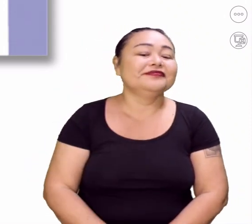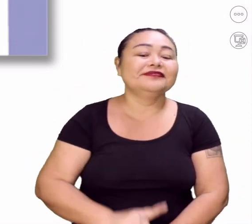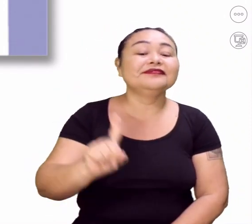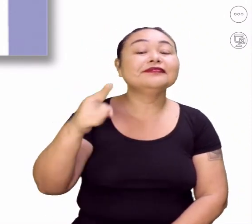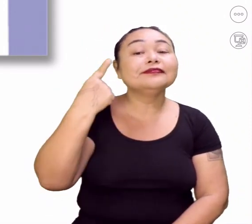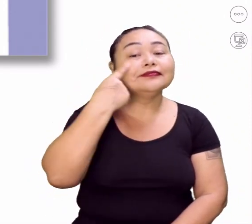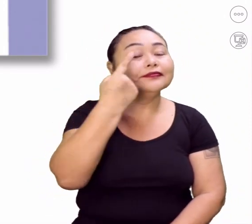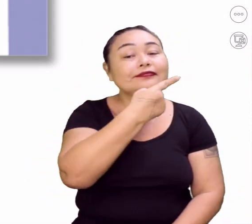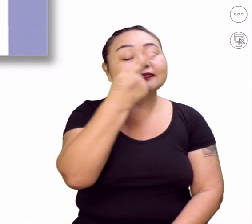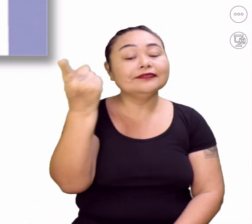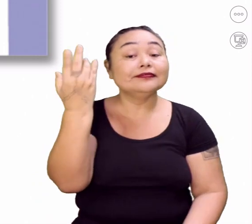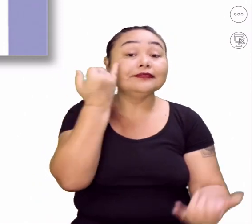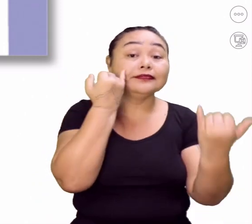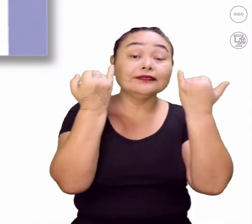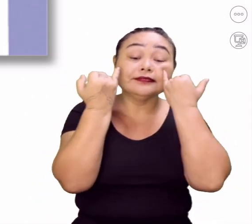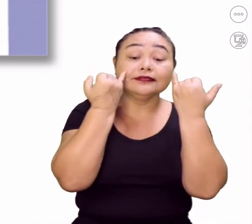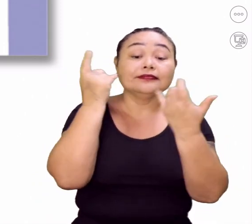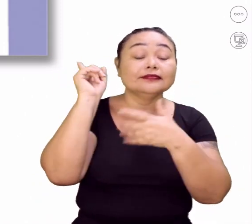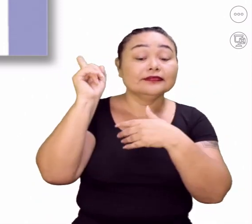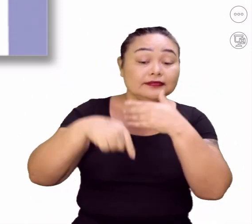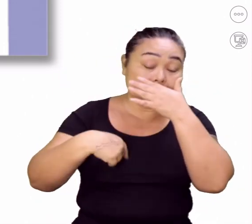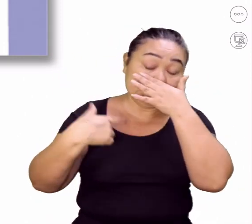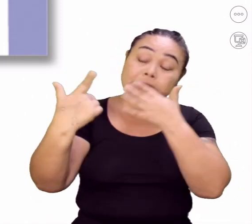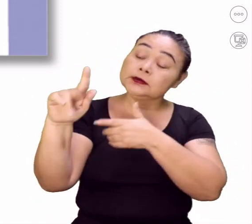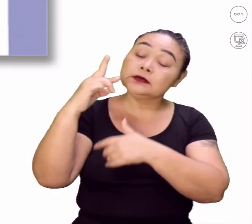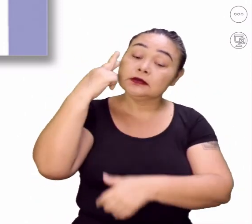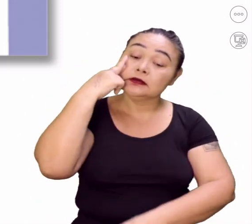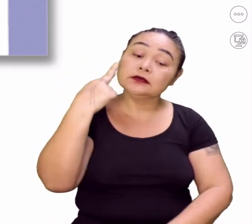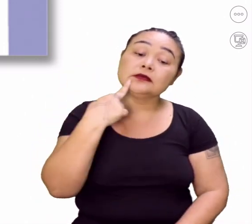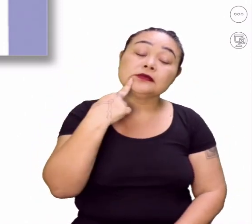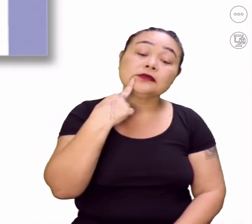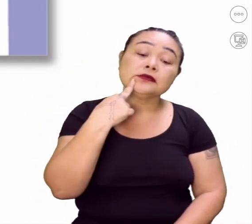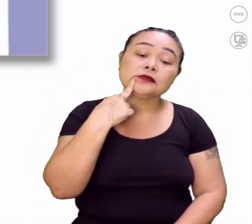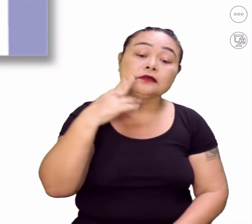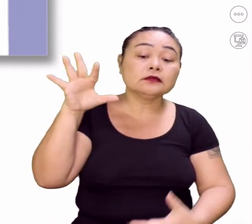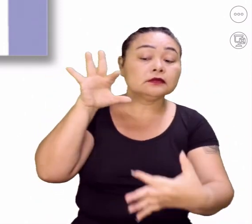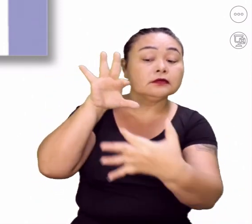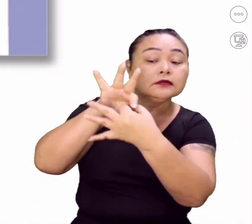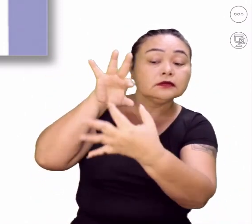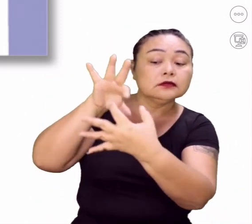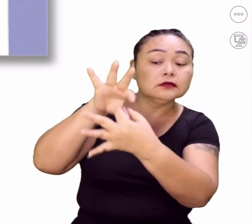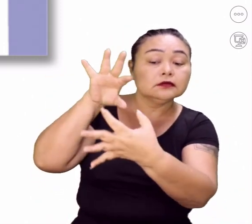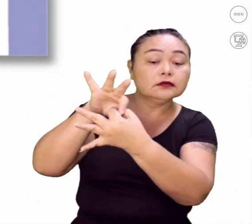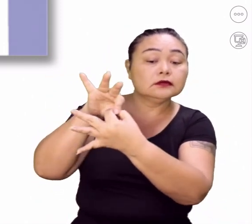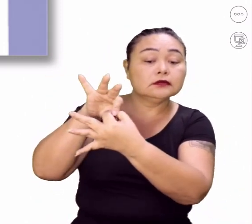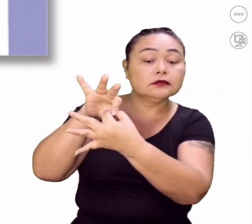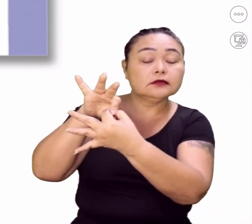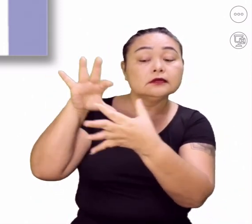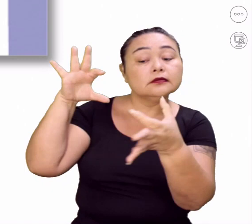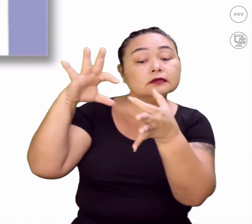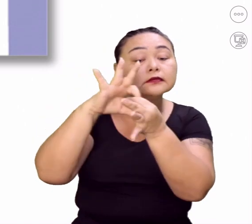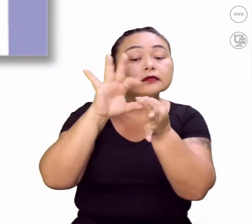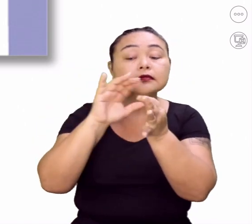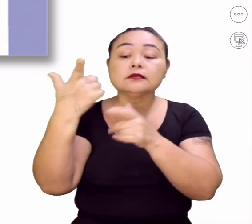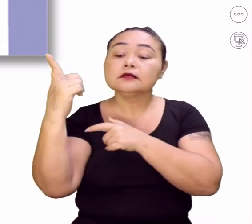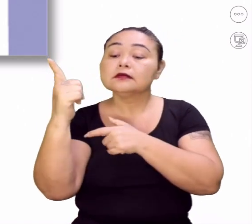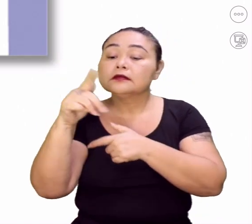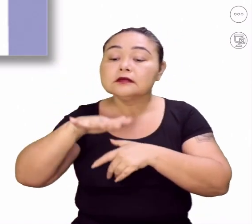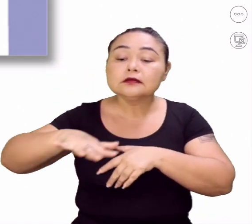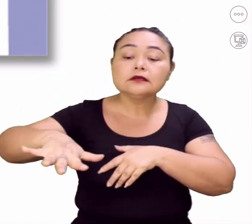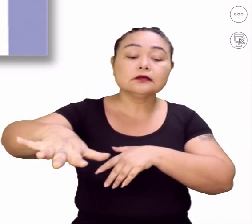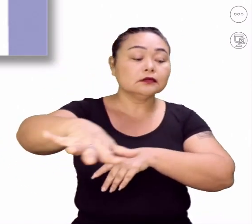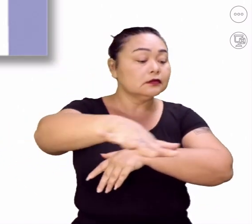vai ver uma informação de geografia de Rondônia relacionada ao seu contexto